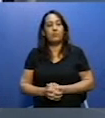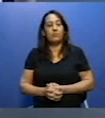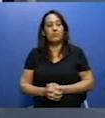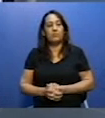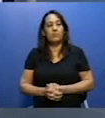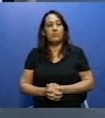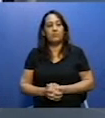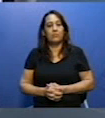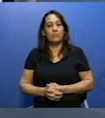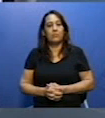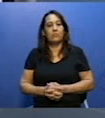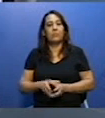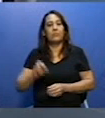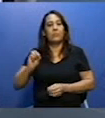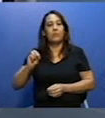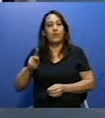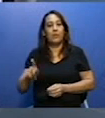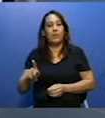Ok?